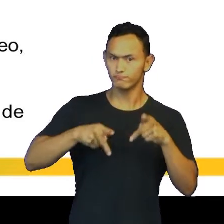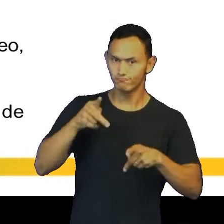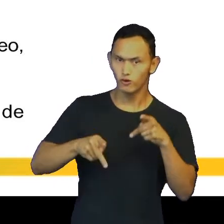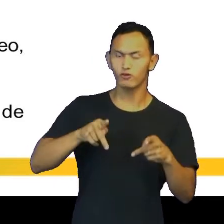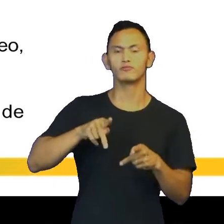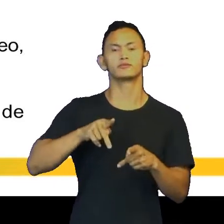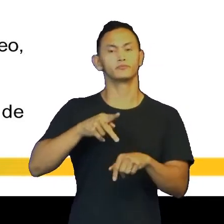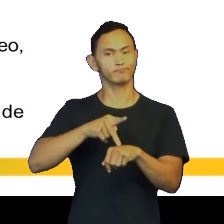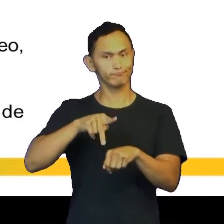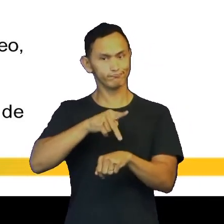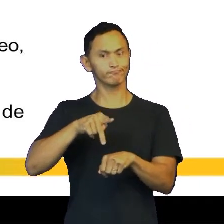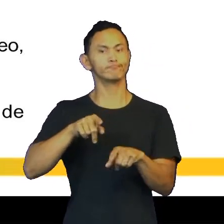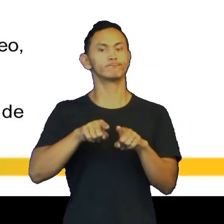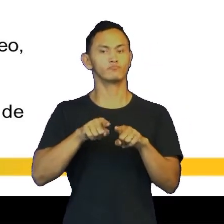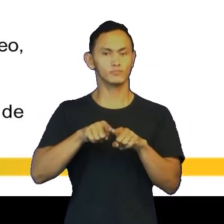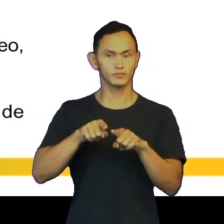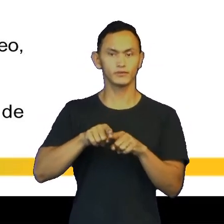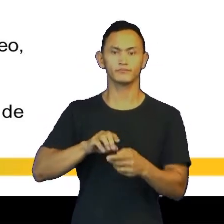e países